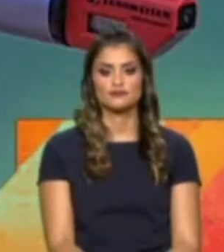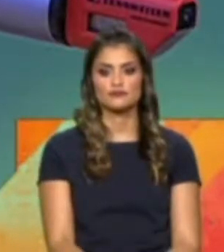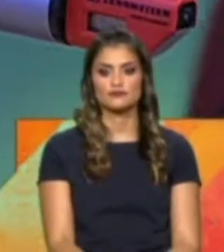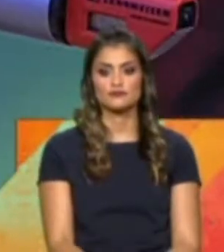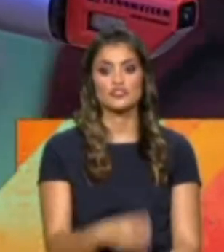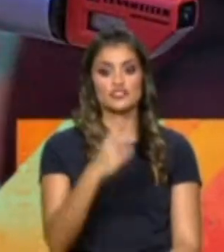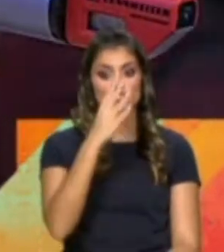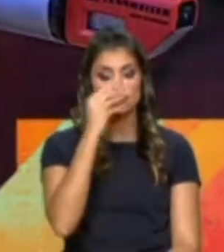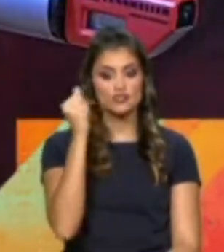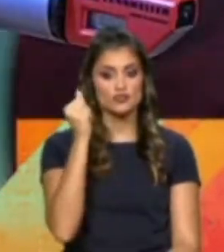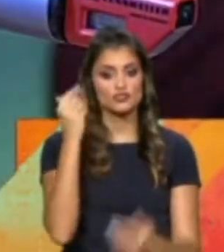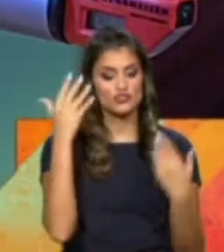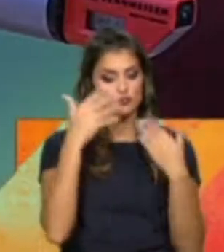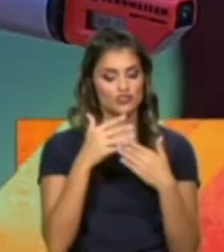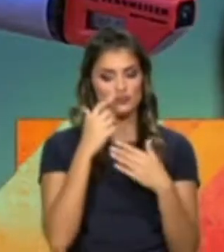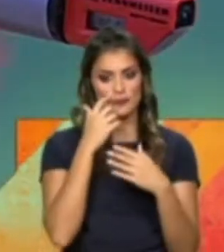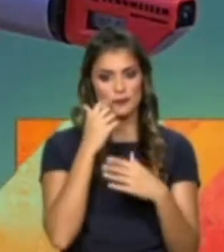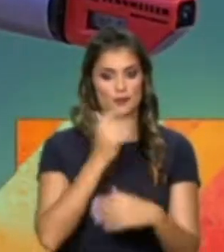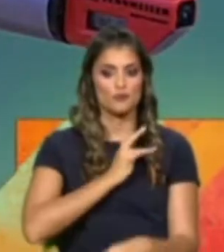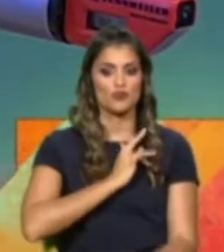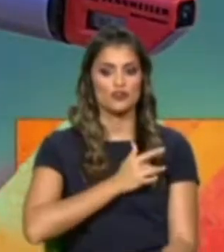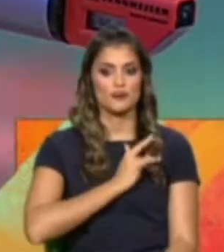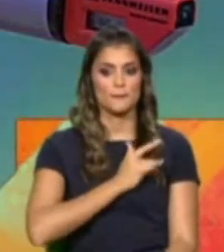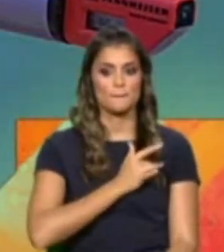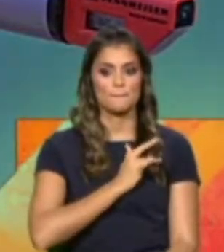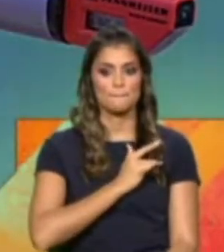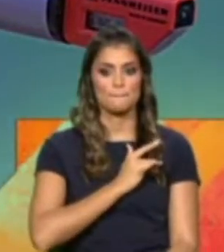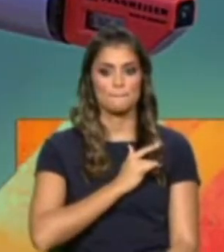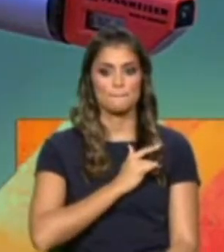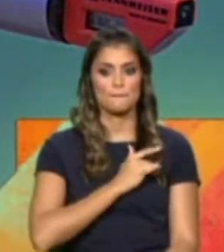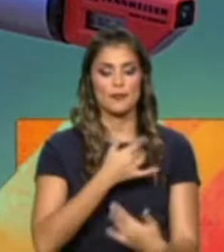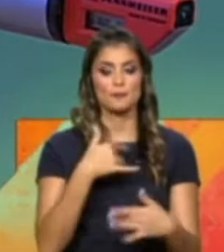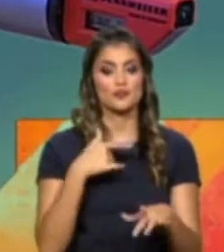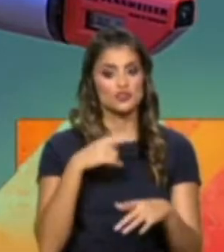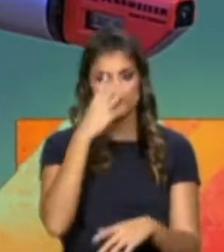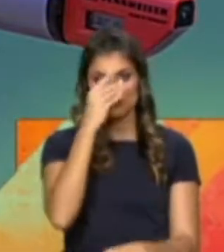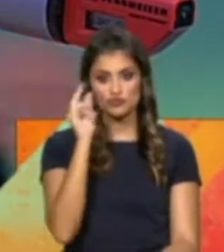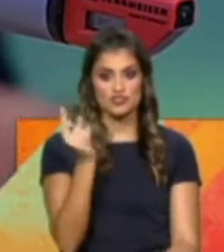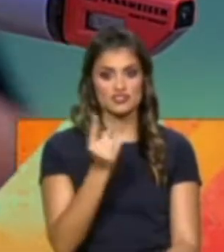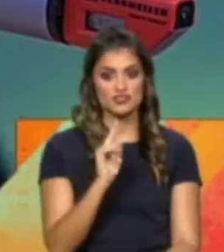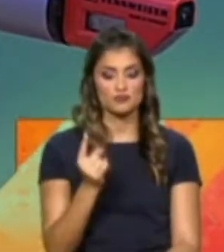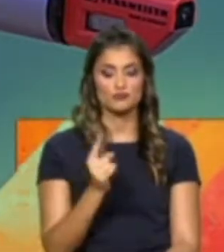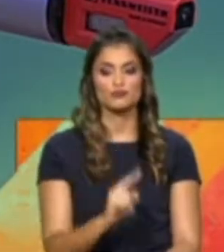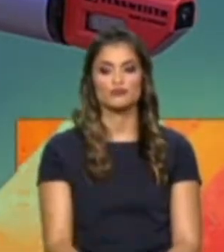Esqueceu-se das noites de amor, mas eu não esqueço,